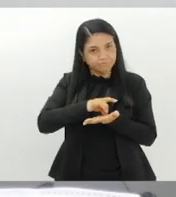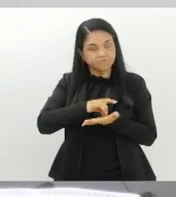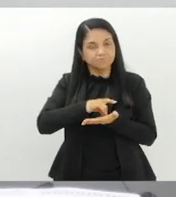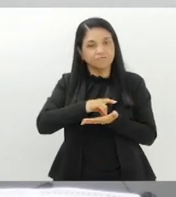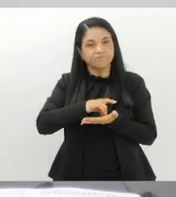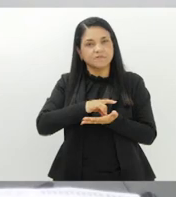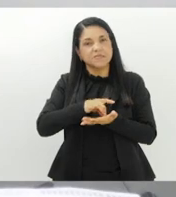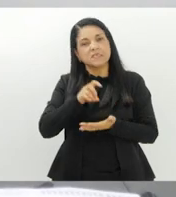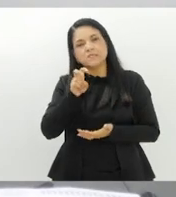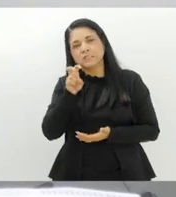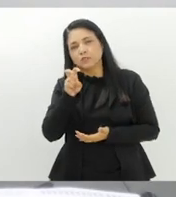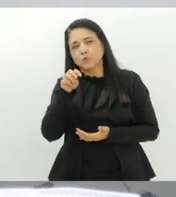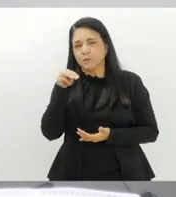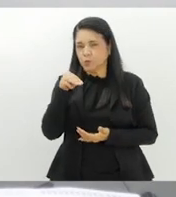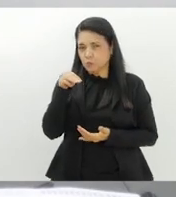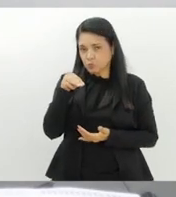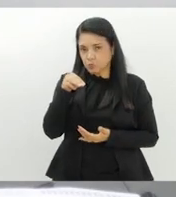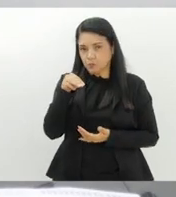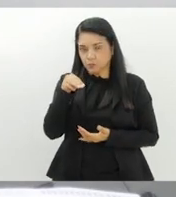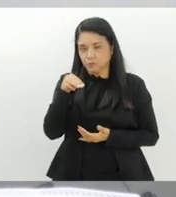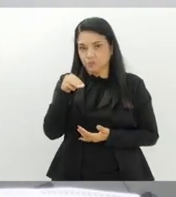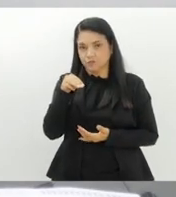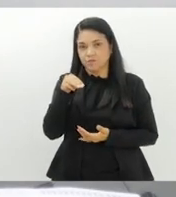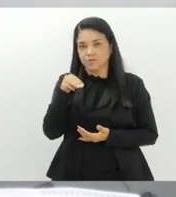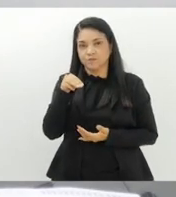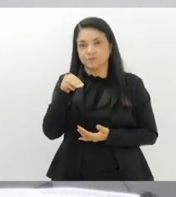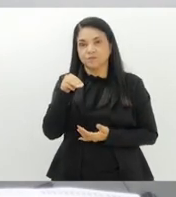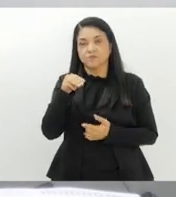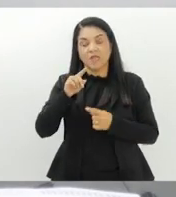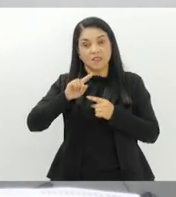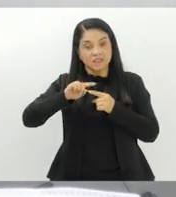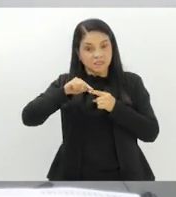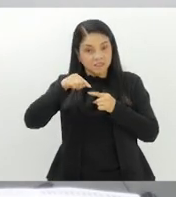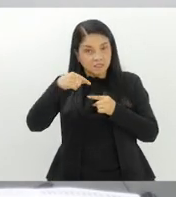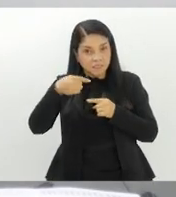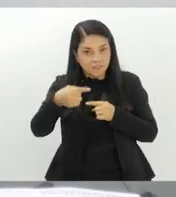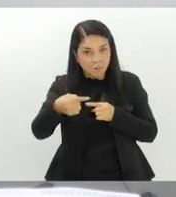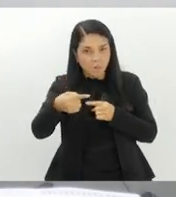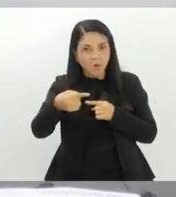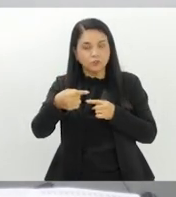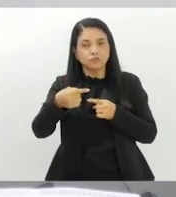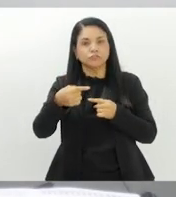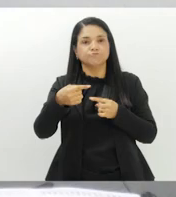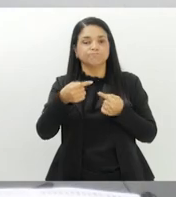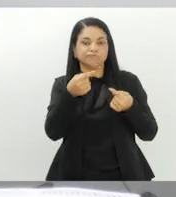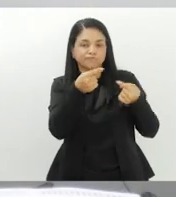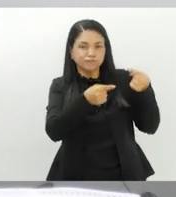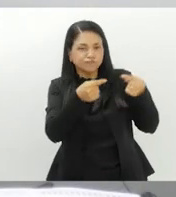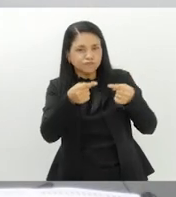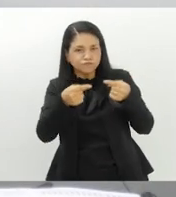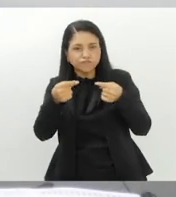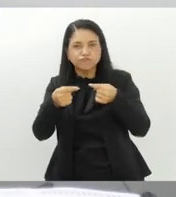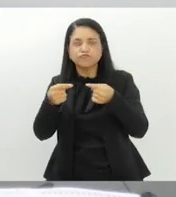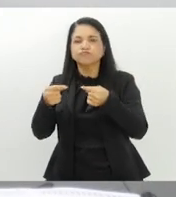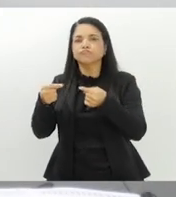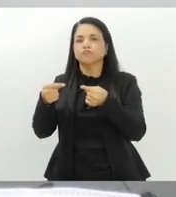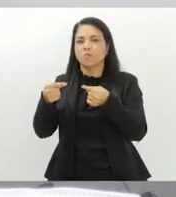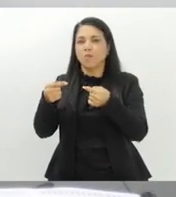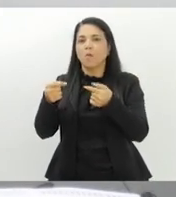até 5 minutos, mas isso não significa que depois, em vista das questões levantadas pelo